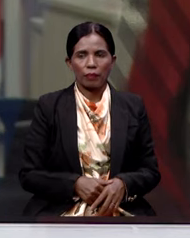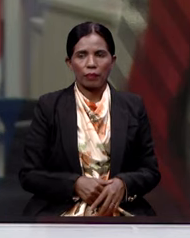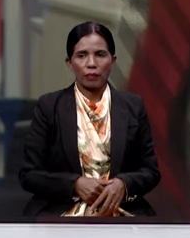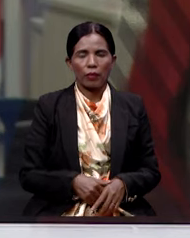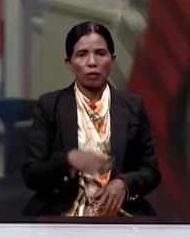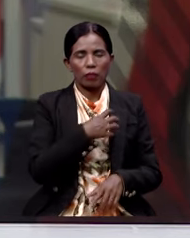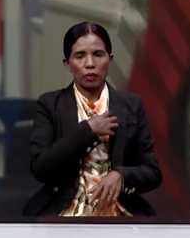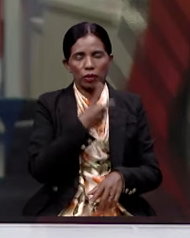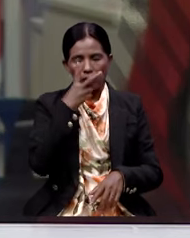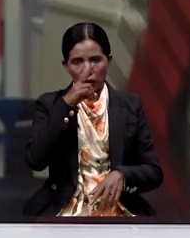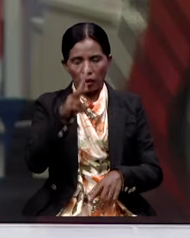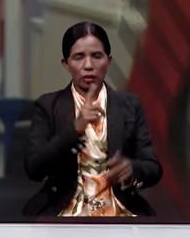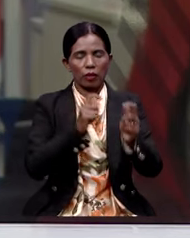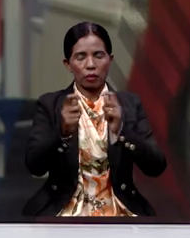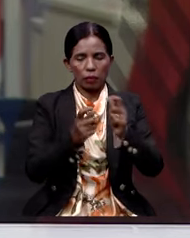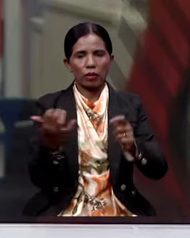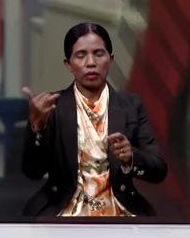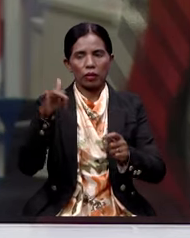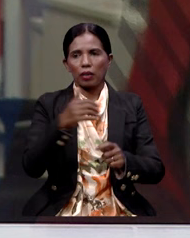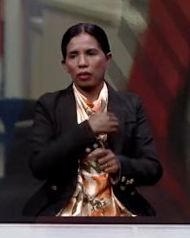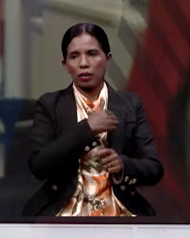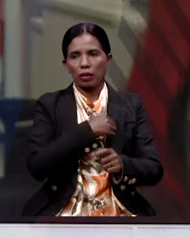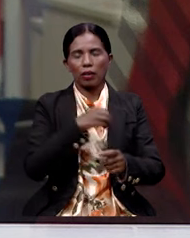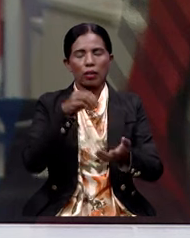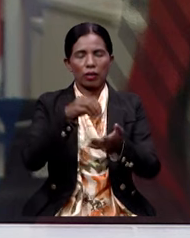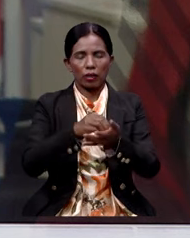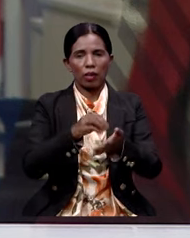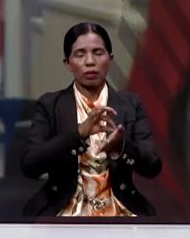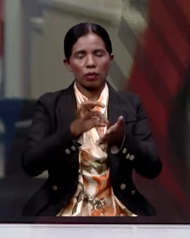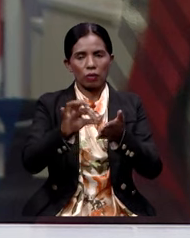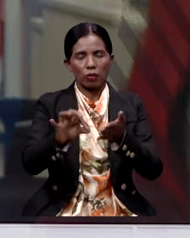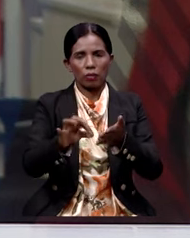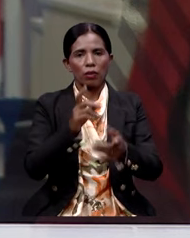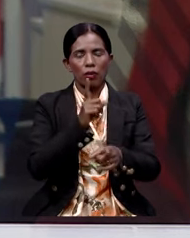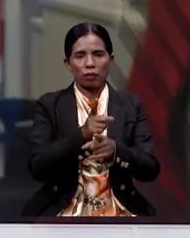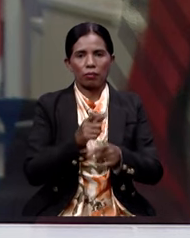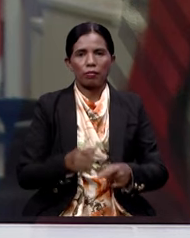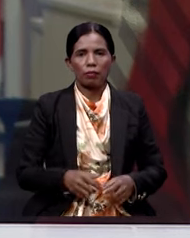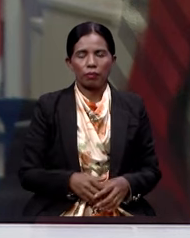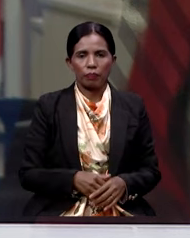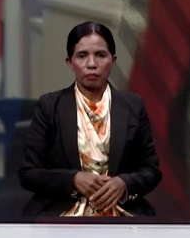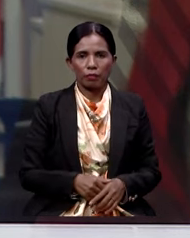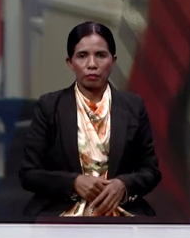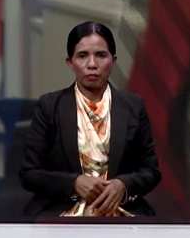Penitenciária da Operação para Transporte CNB se dá monta chapa matrícula original.